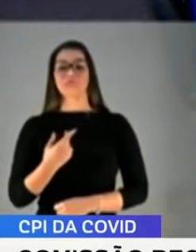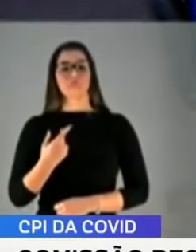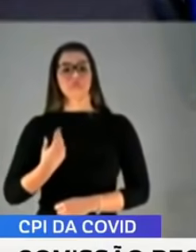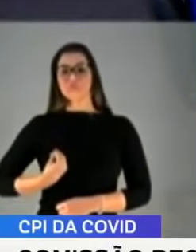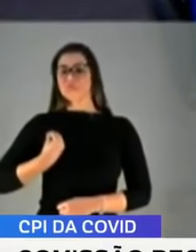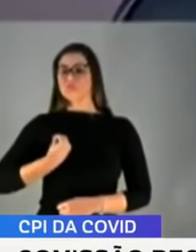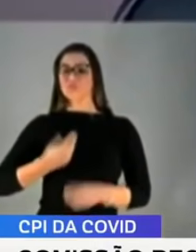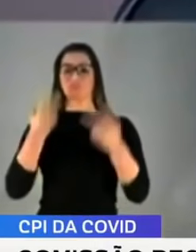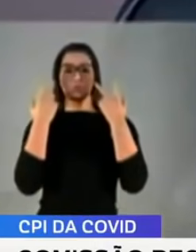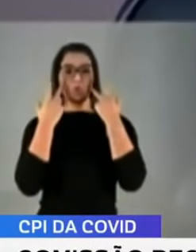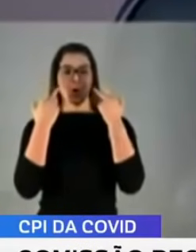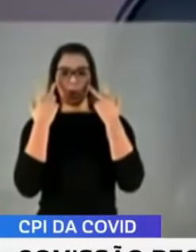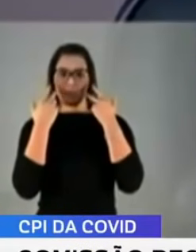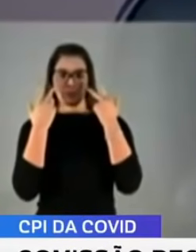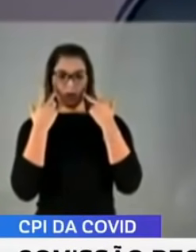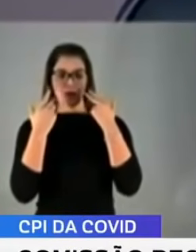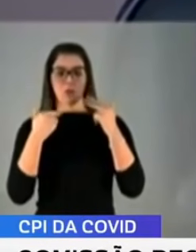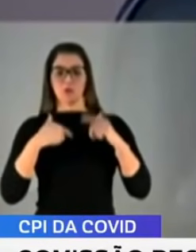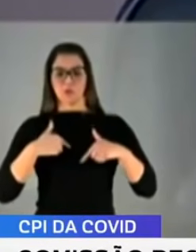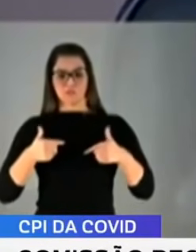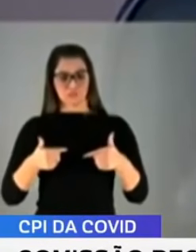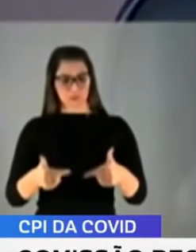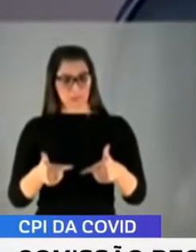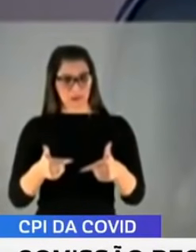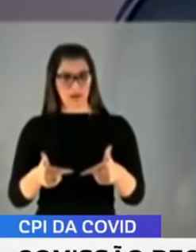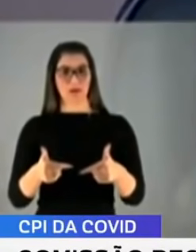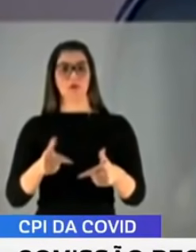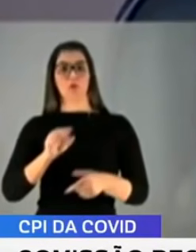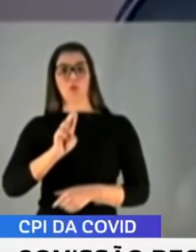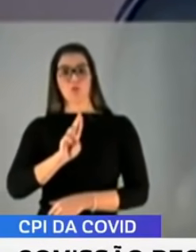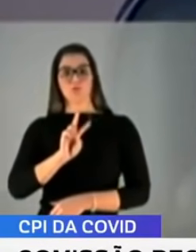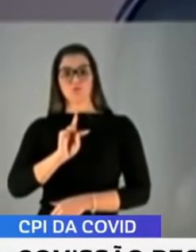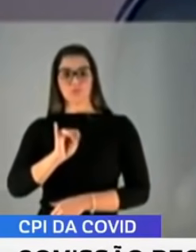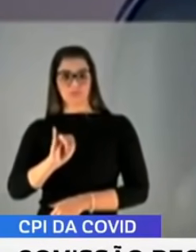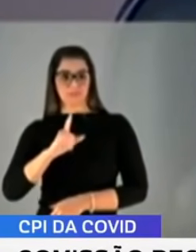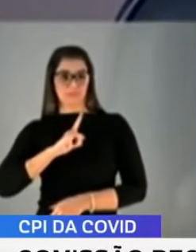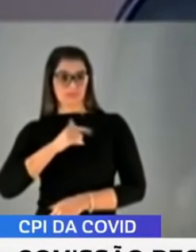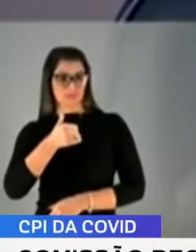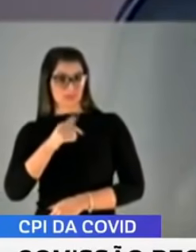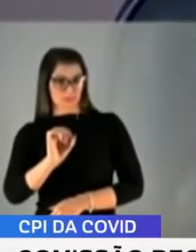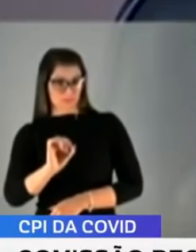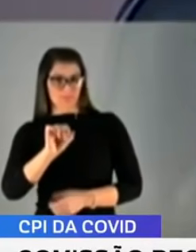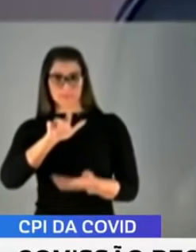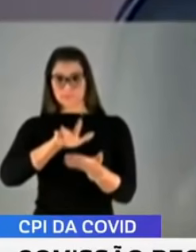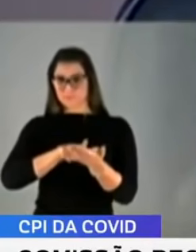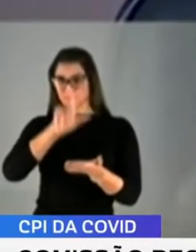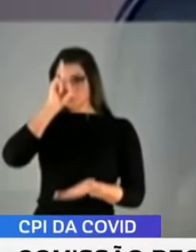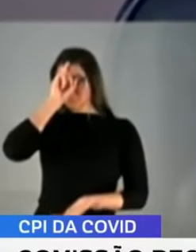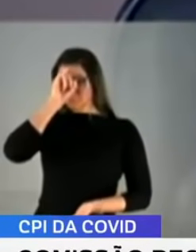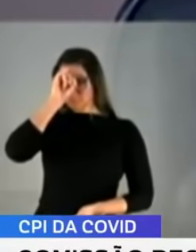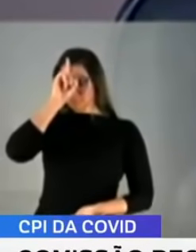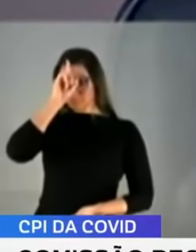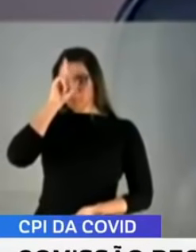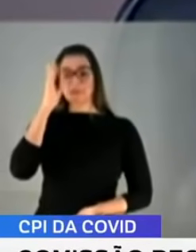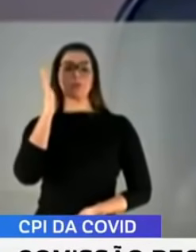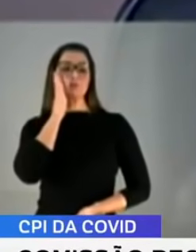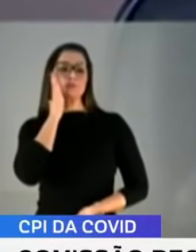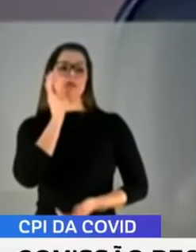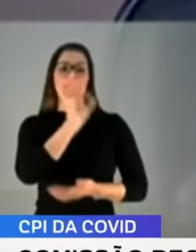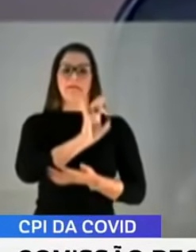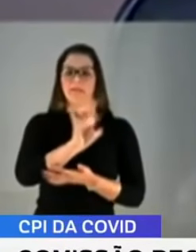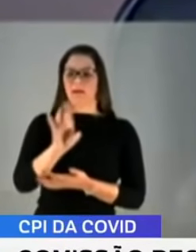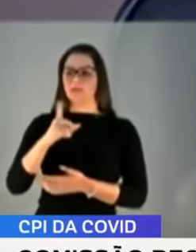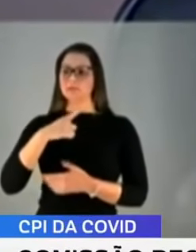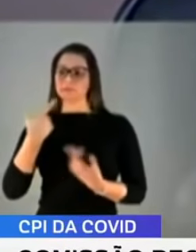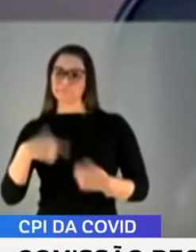normalidade habitual. Eu sou intensivista, eu trabalho com a UTI que tem 10 leitos, eu consigo saber que cada um daqueles leitos tem que ter uma